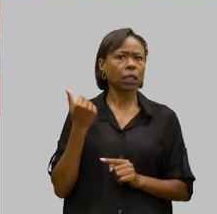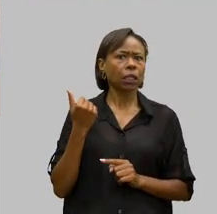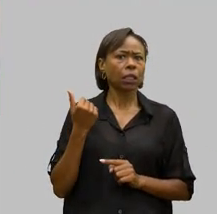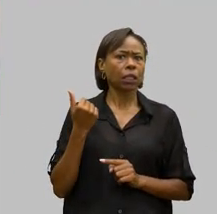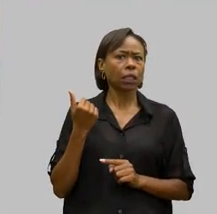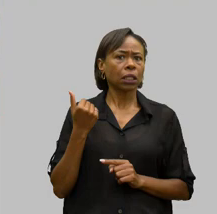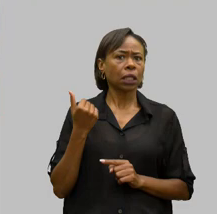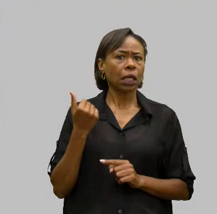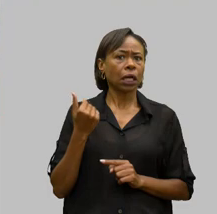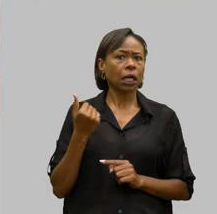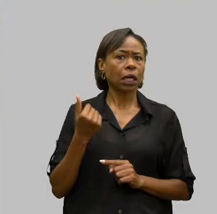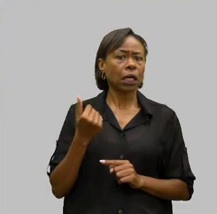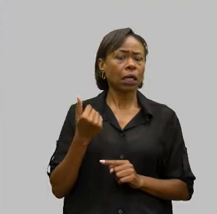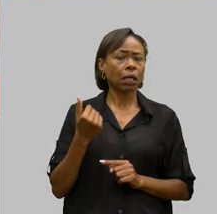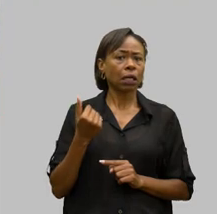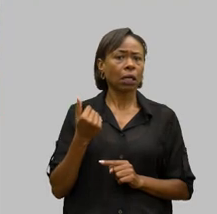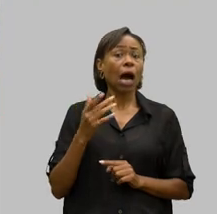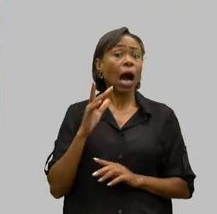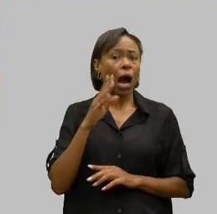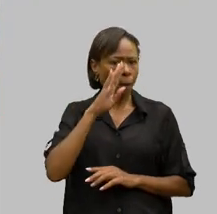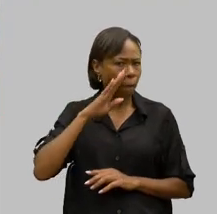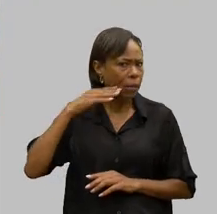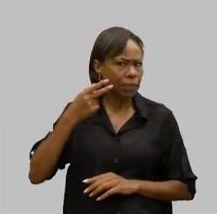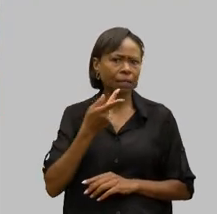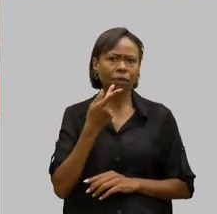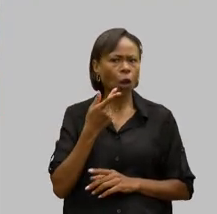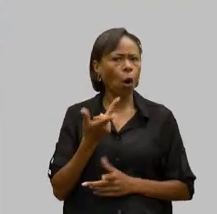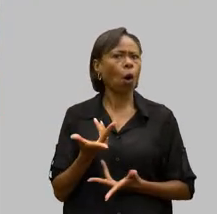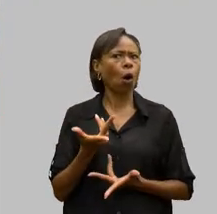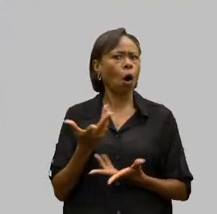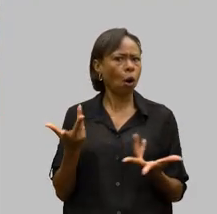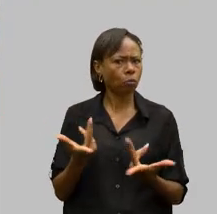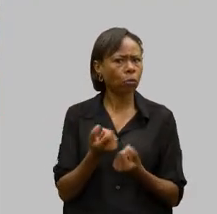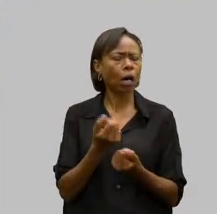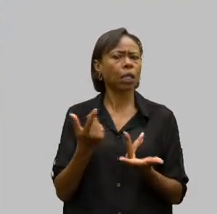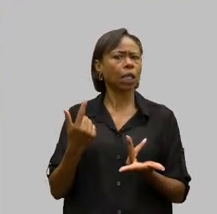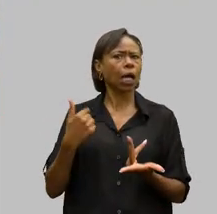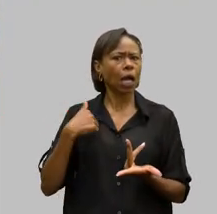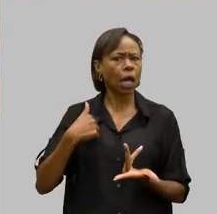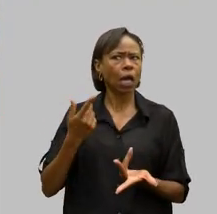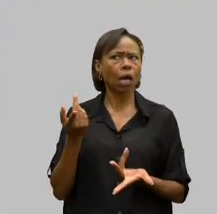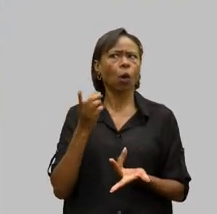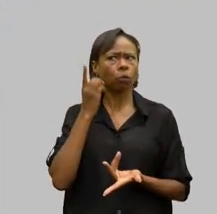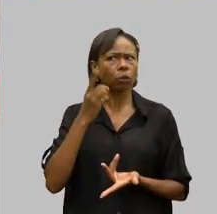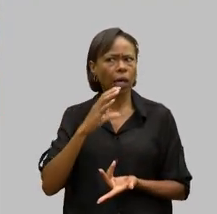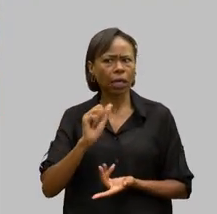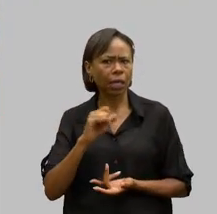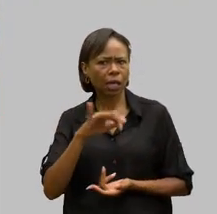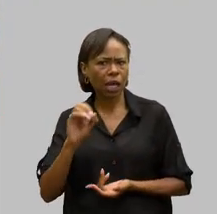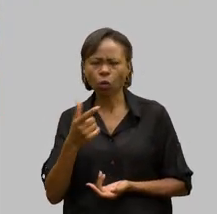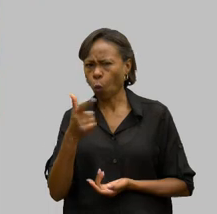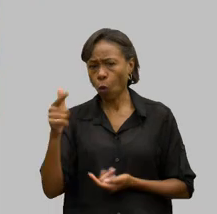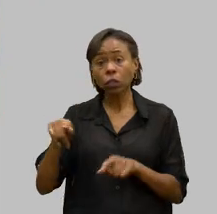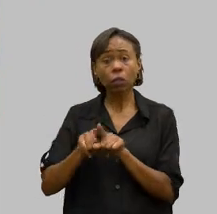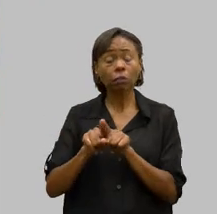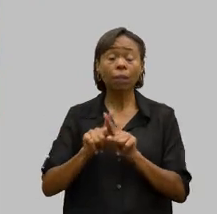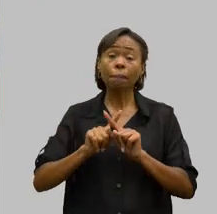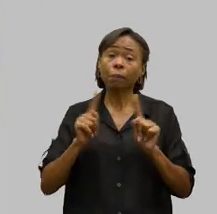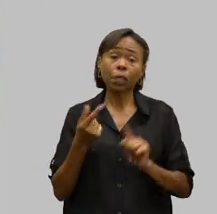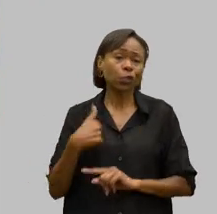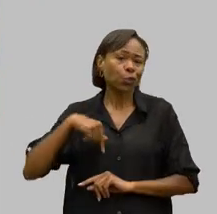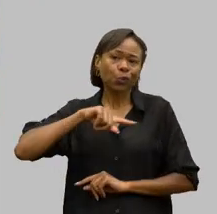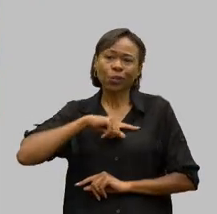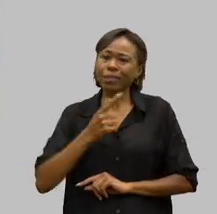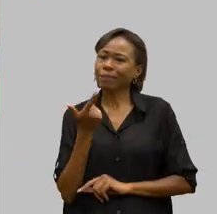brilhou, a deputada Beatriz, deputado Cássio, eu, vários deputados se envolveram, mas a gente não conseguiu